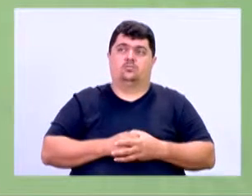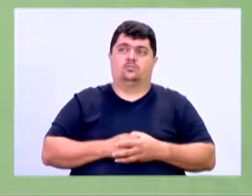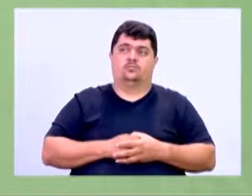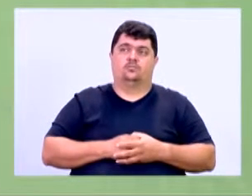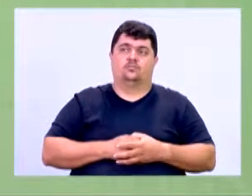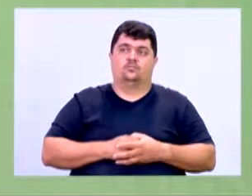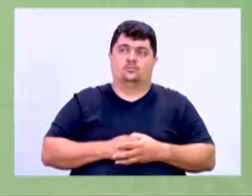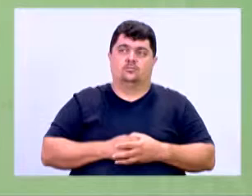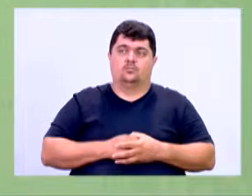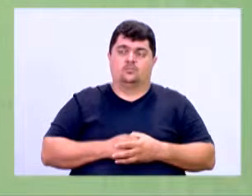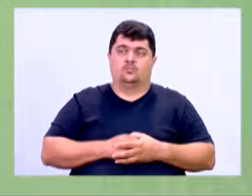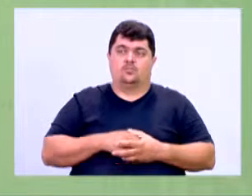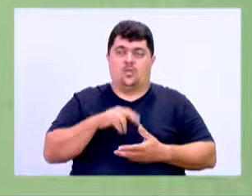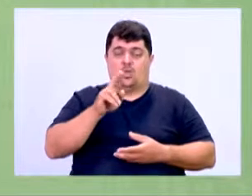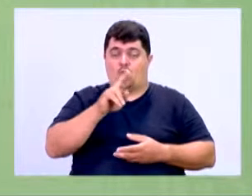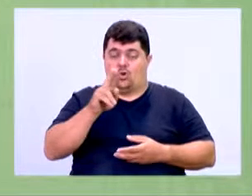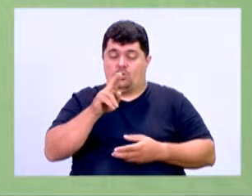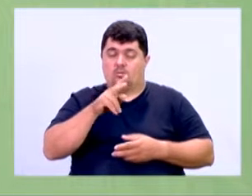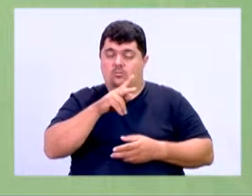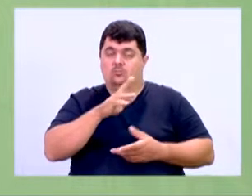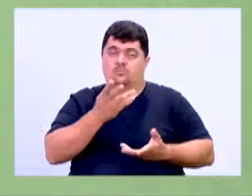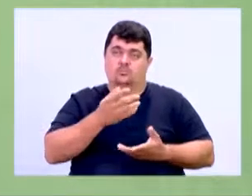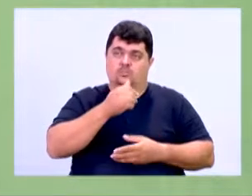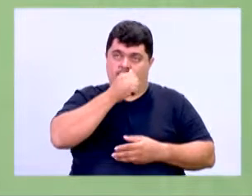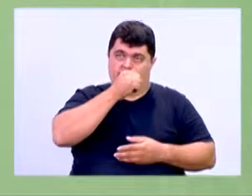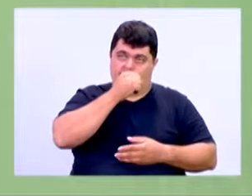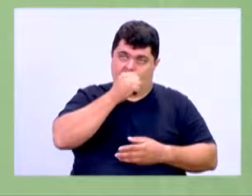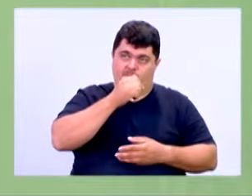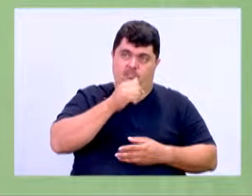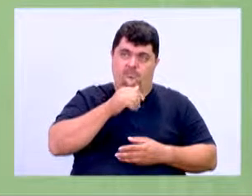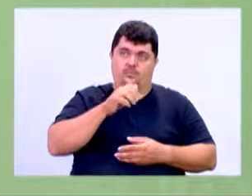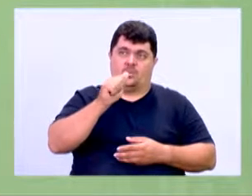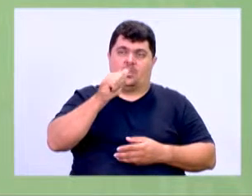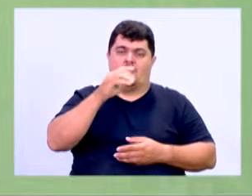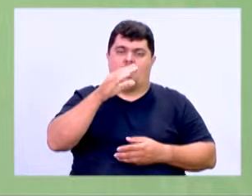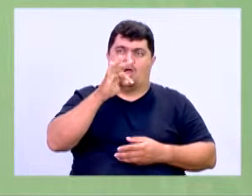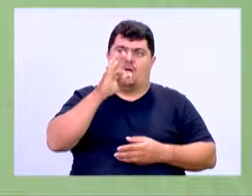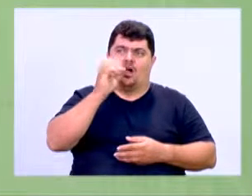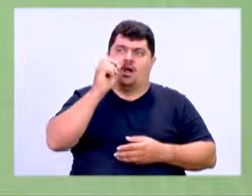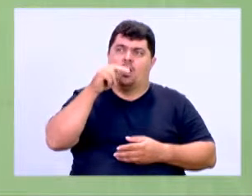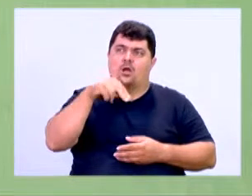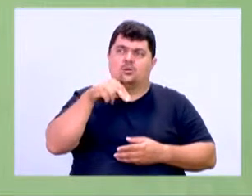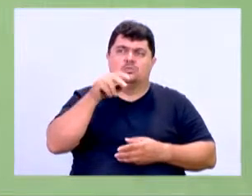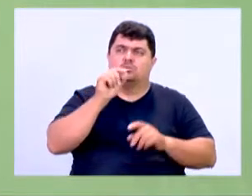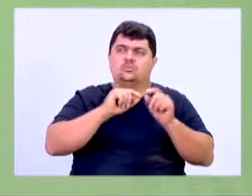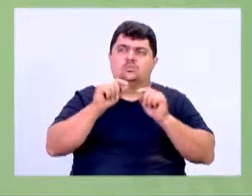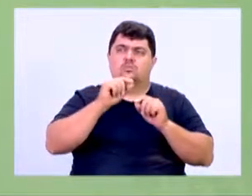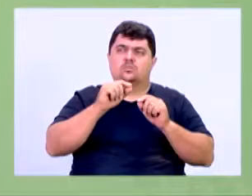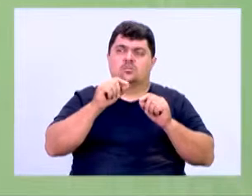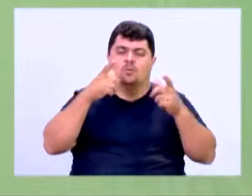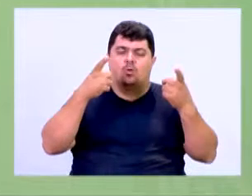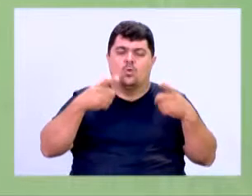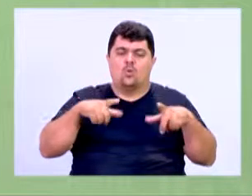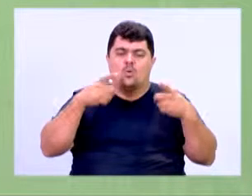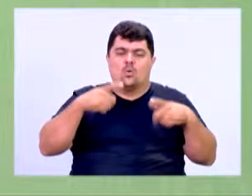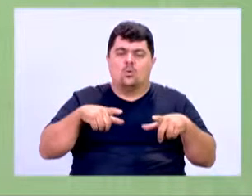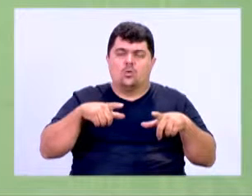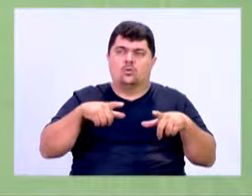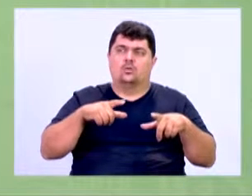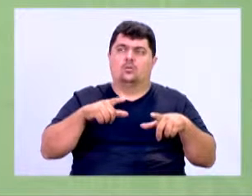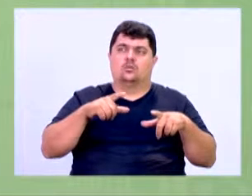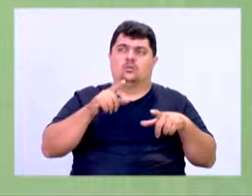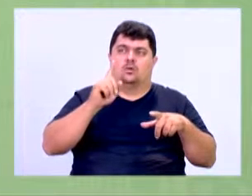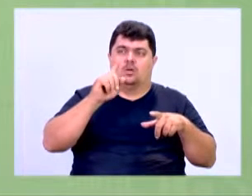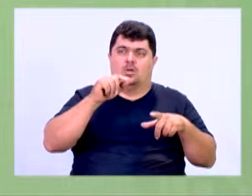name nada mais é do que o nome do formulário. Eu tenho o action. O que é esse action, professor? Onde eu tenho localhost, cadastro, PHP. O action